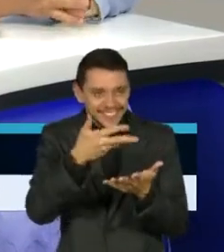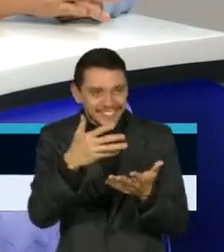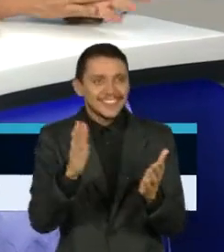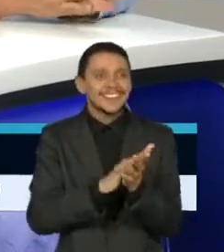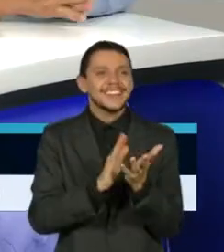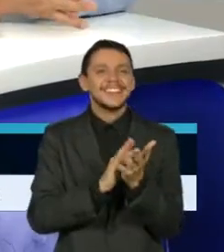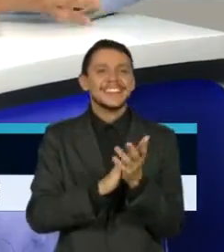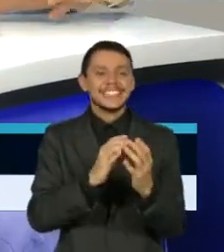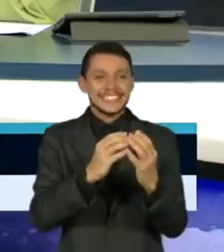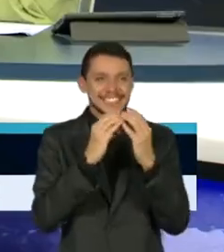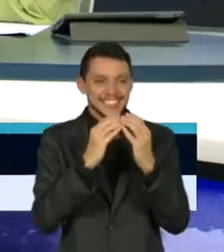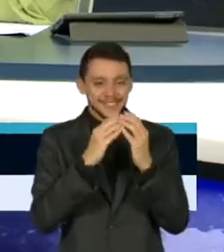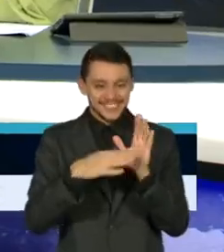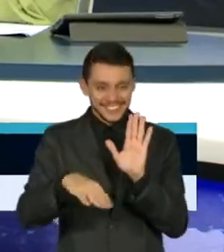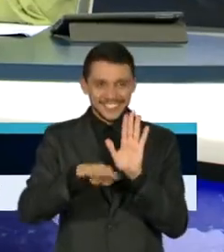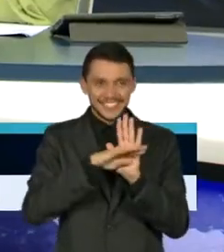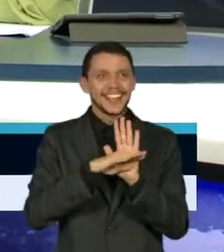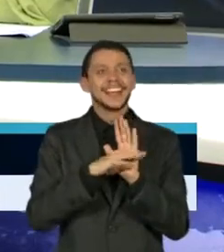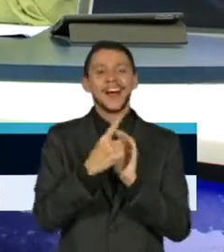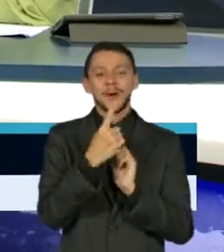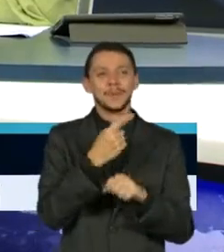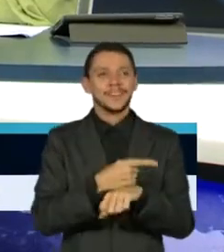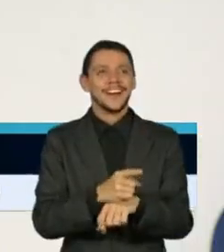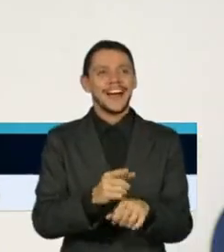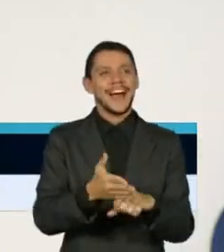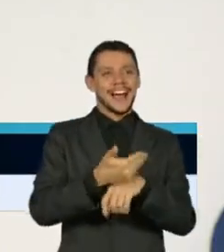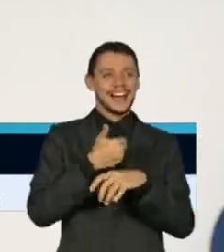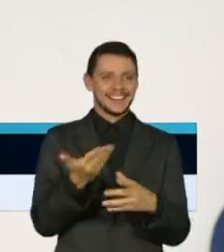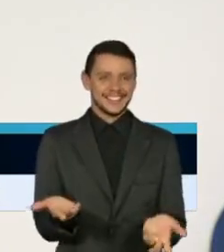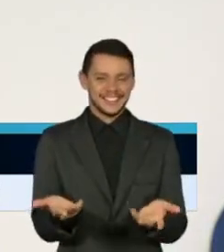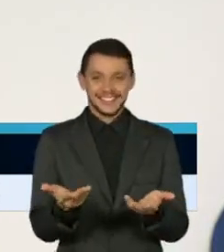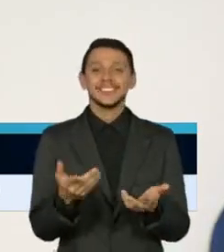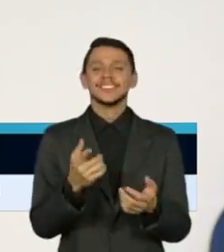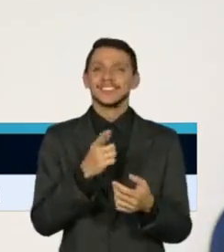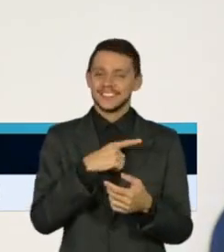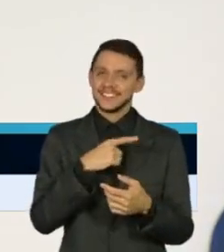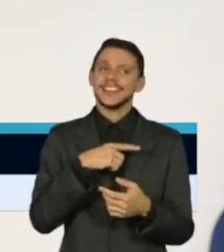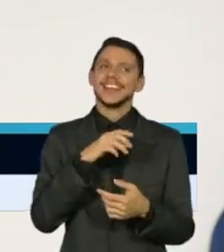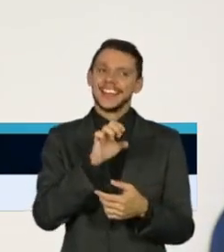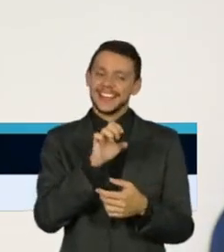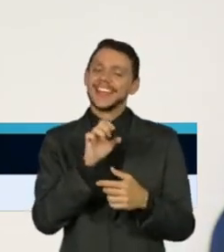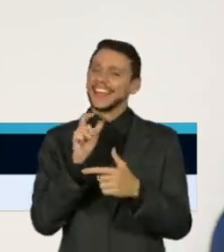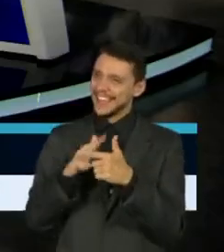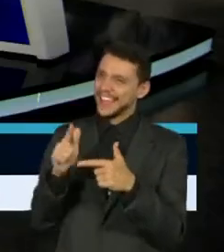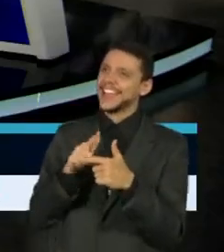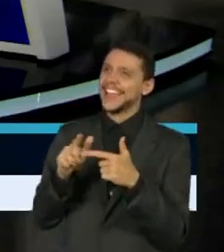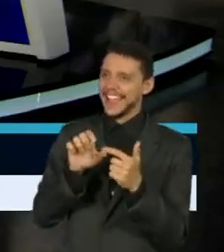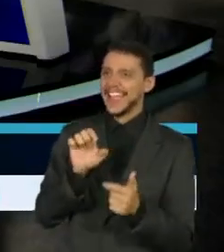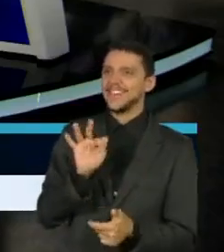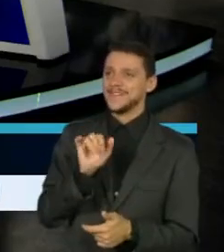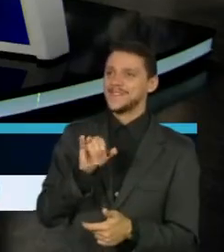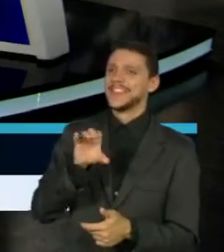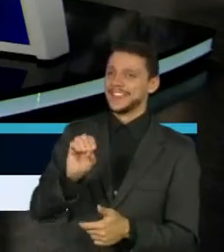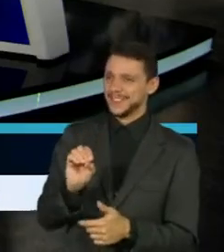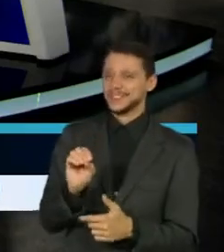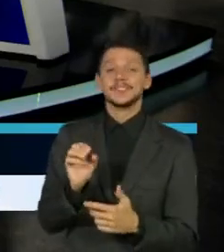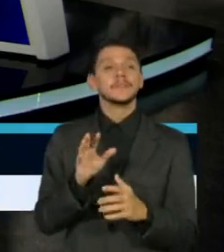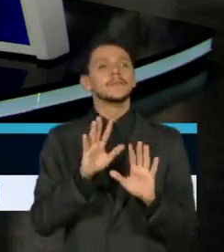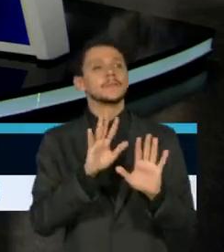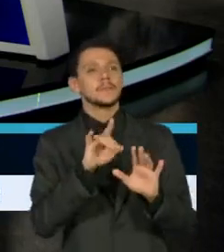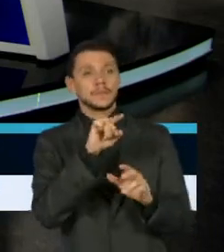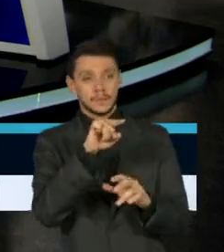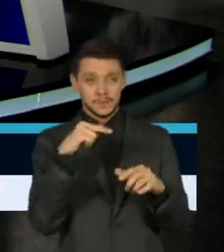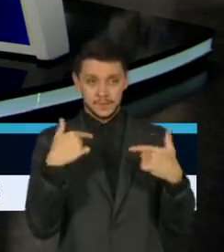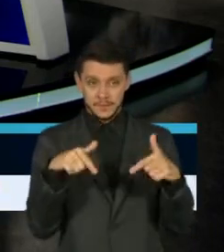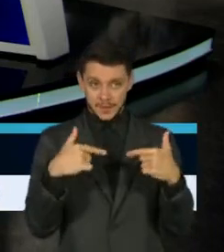o sanduíche chegue no milionésimo de segundo. Olha o efeito colateral. Mas olha, é isso aí, efeito colateral. Agora, vocês que atuam na